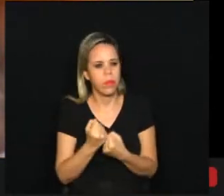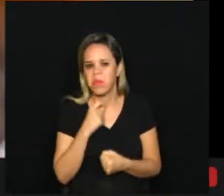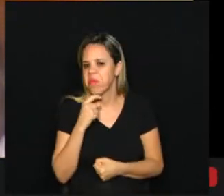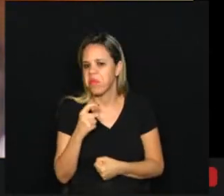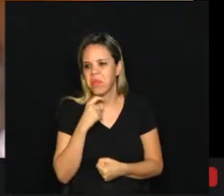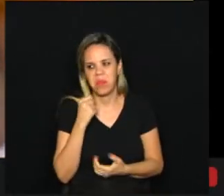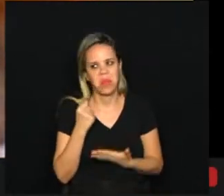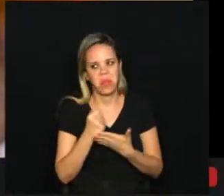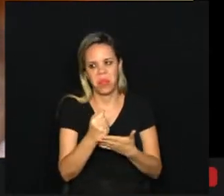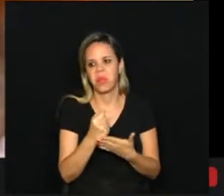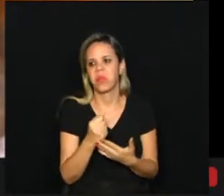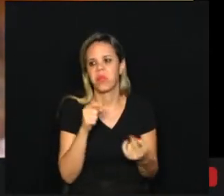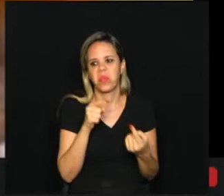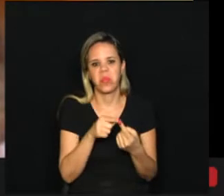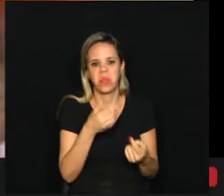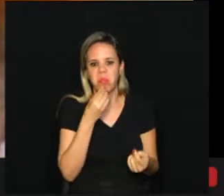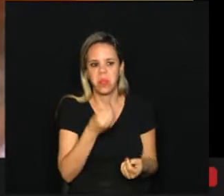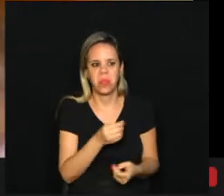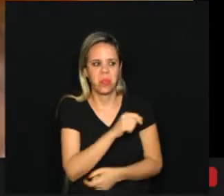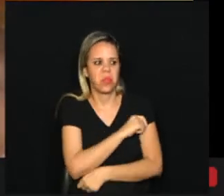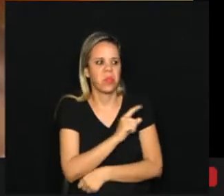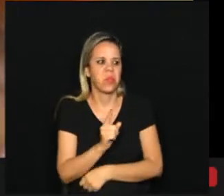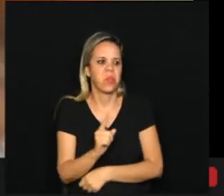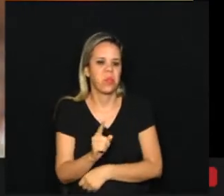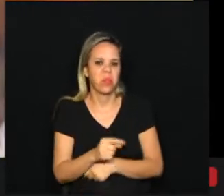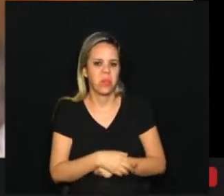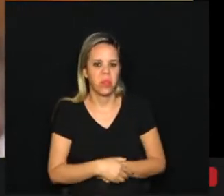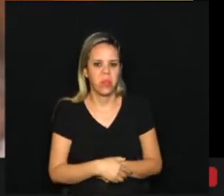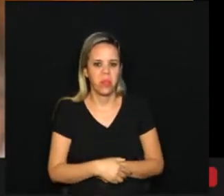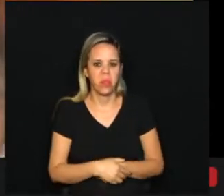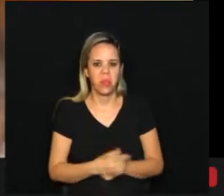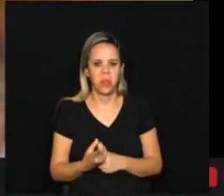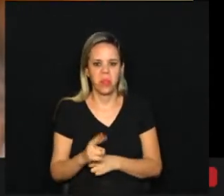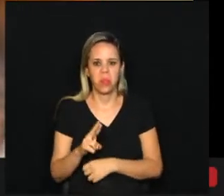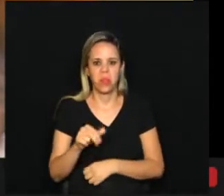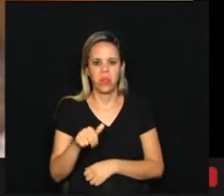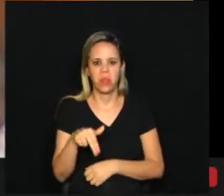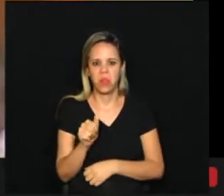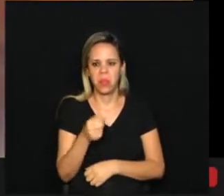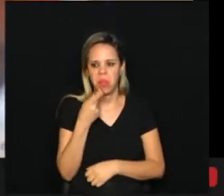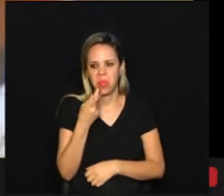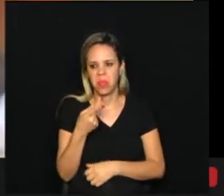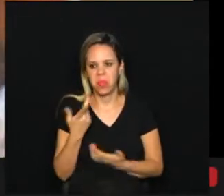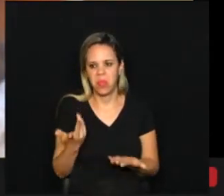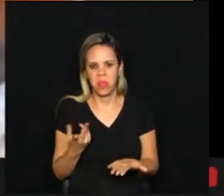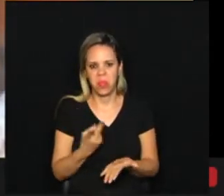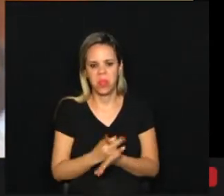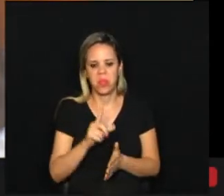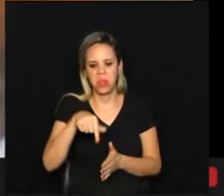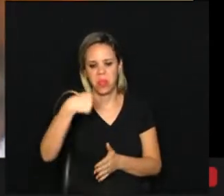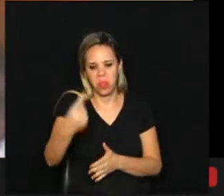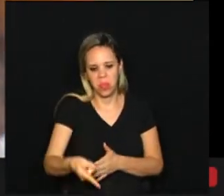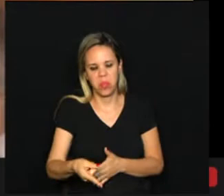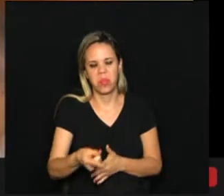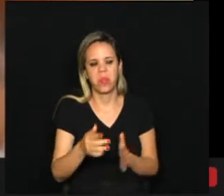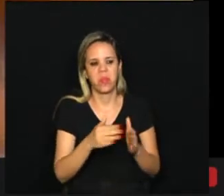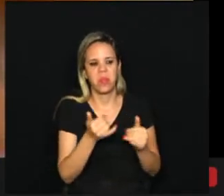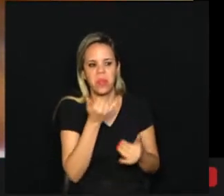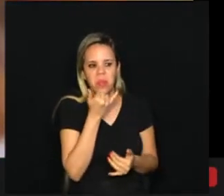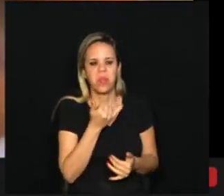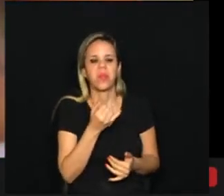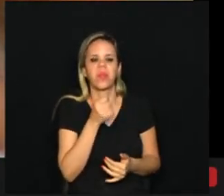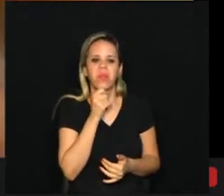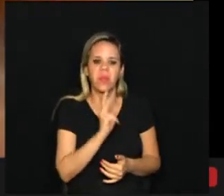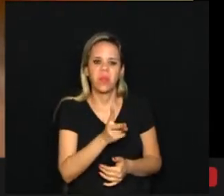acolhimento em sentido algum do aluno, tá? Como a doutora Ana Carolina falou, mesmo após a retratação,